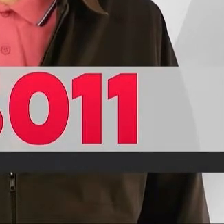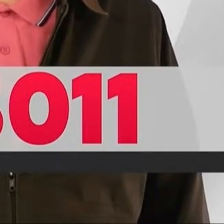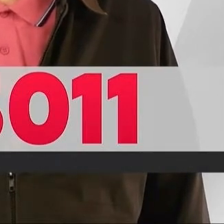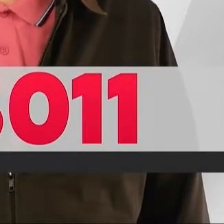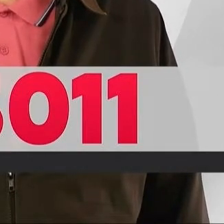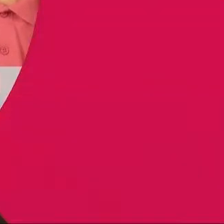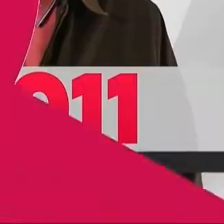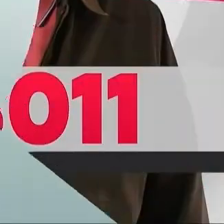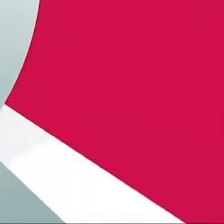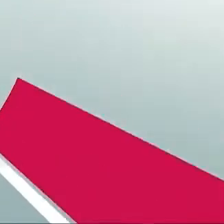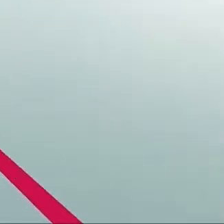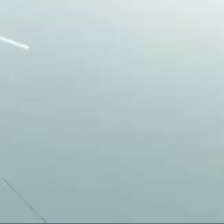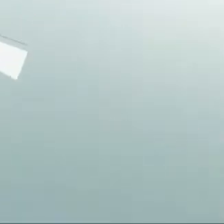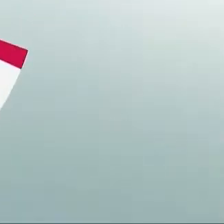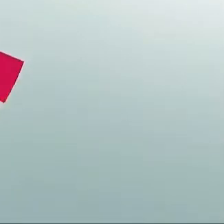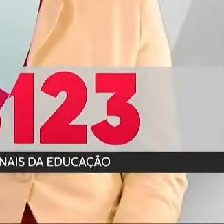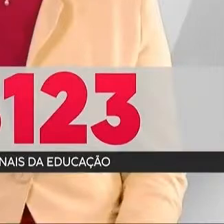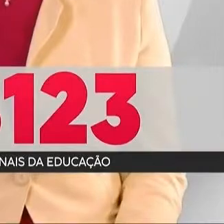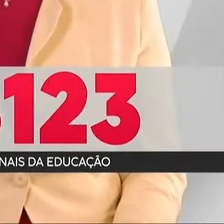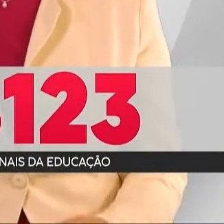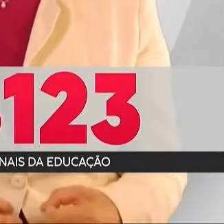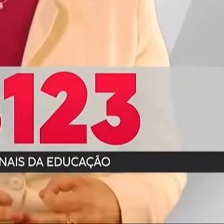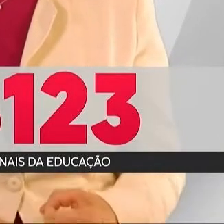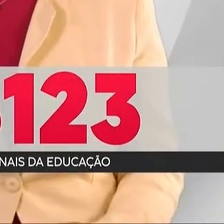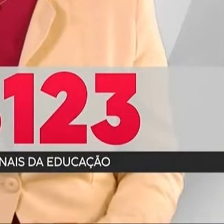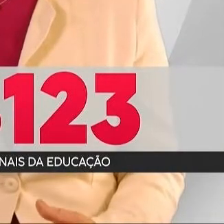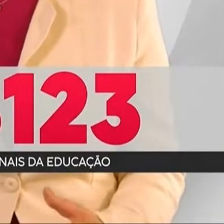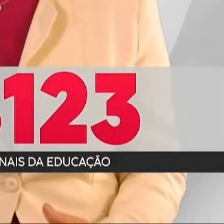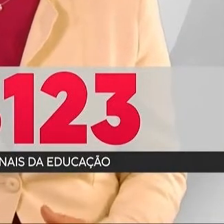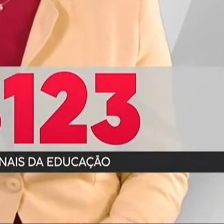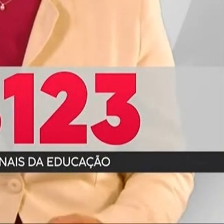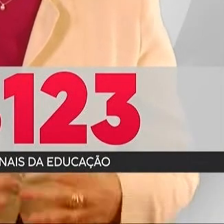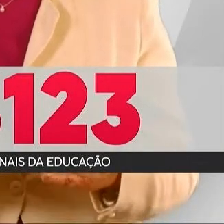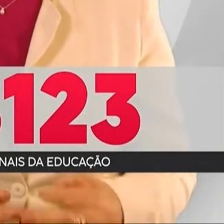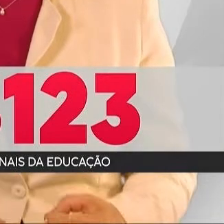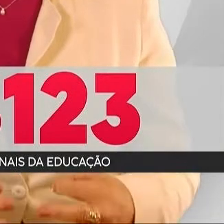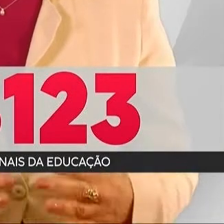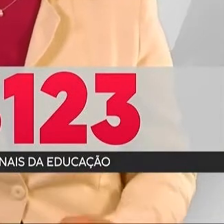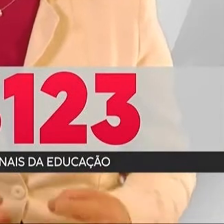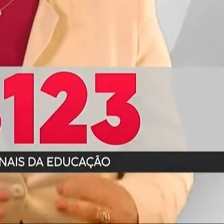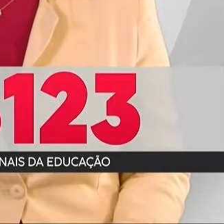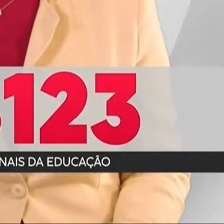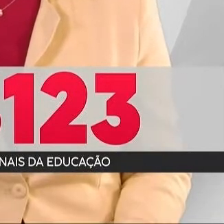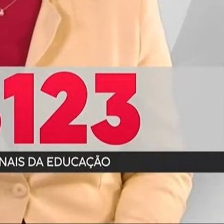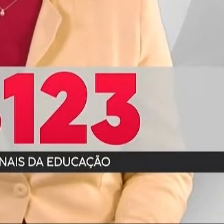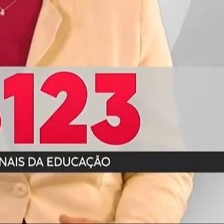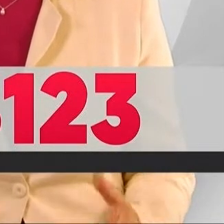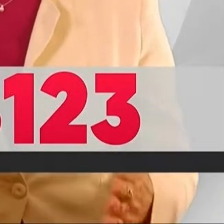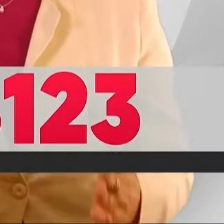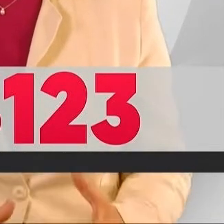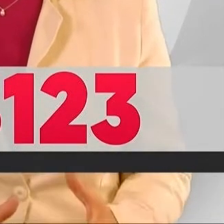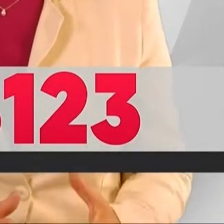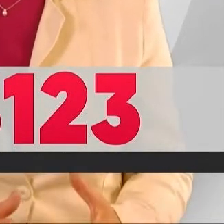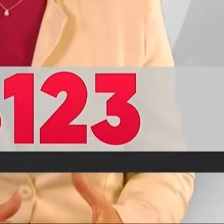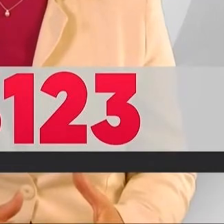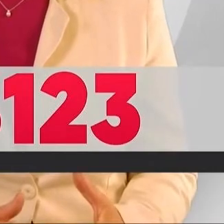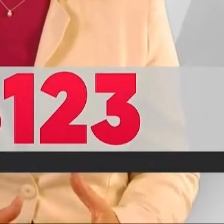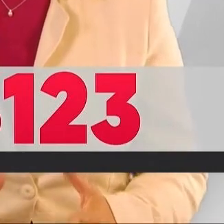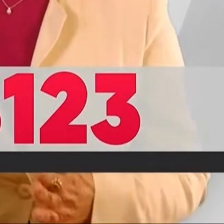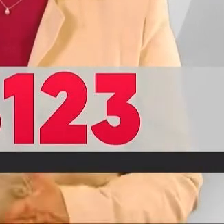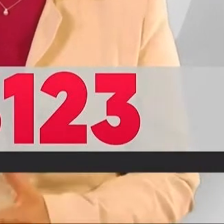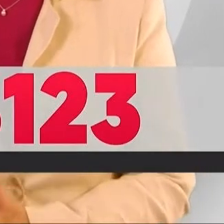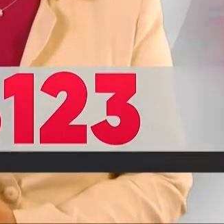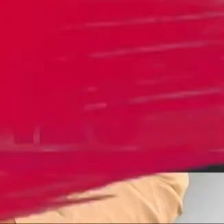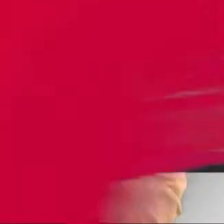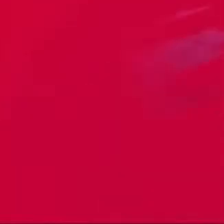13.011, deputado estadual. Contra o confisco dos servidores estaduais, garantia da carreira dos profissionais da educação. Vote professora